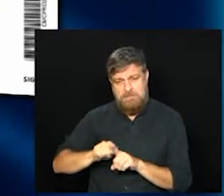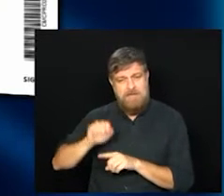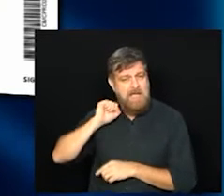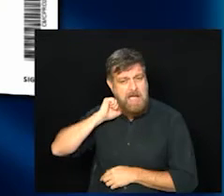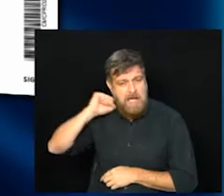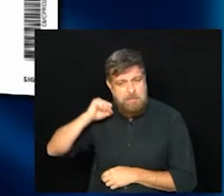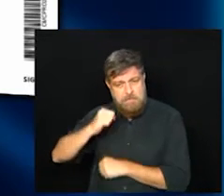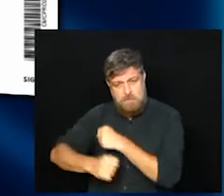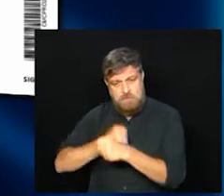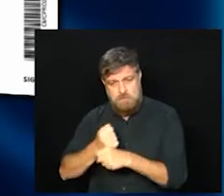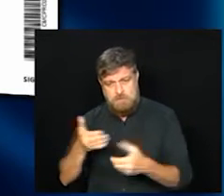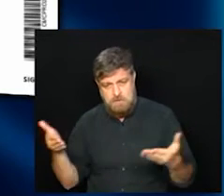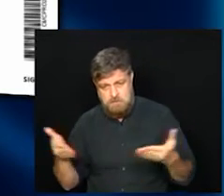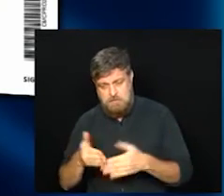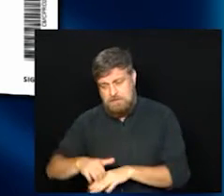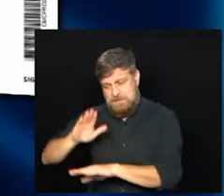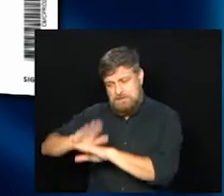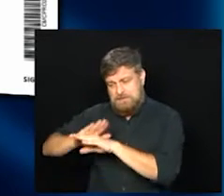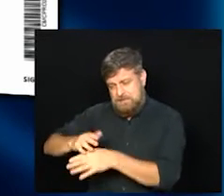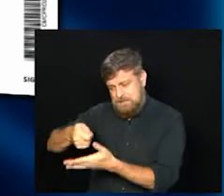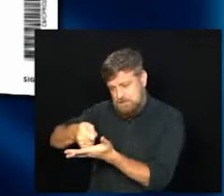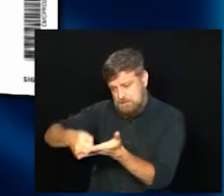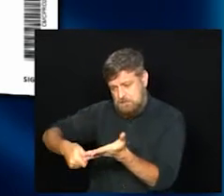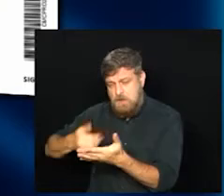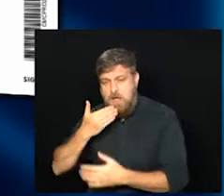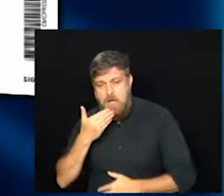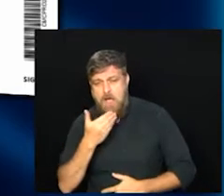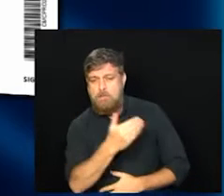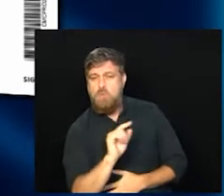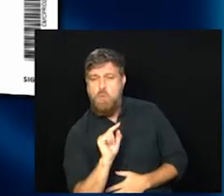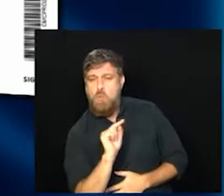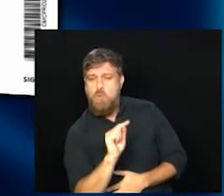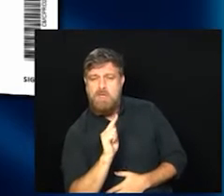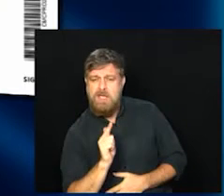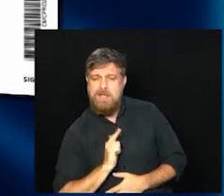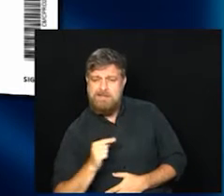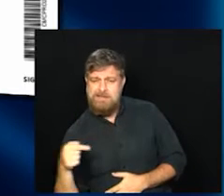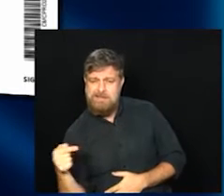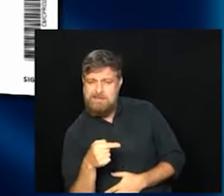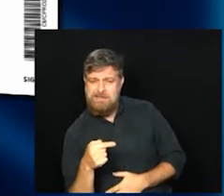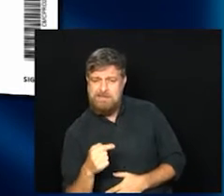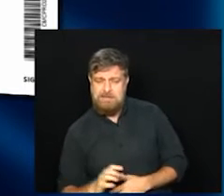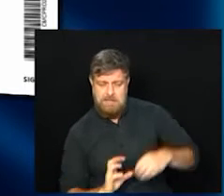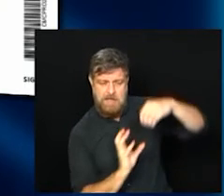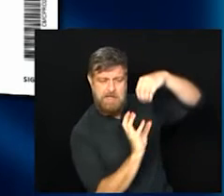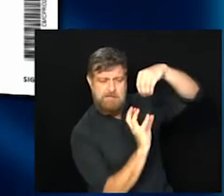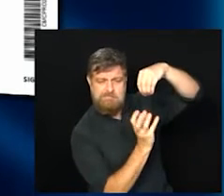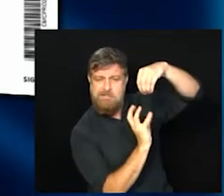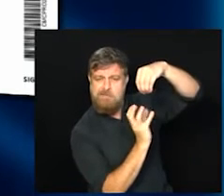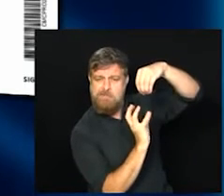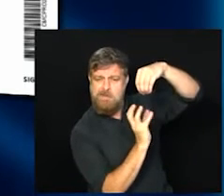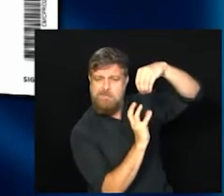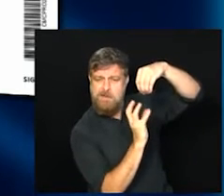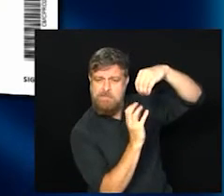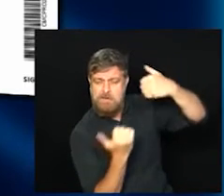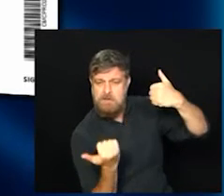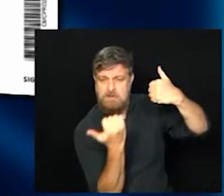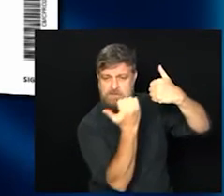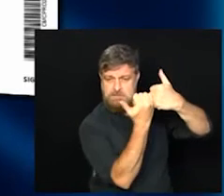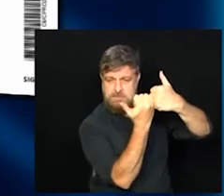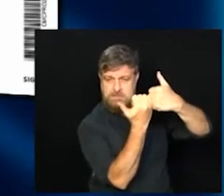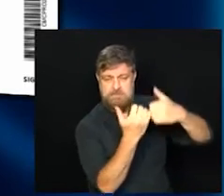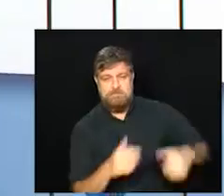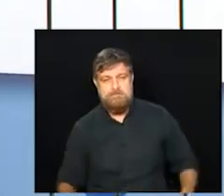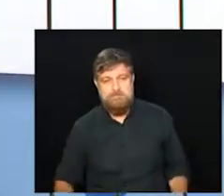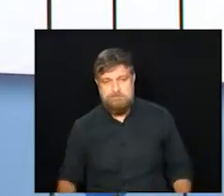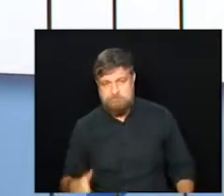deste ano, ele é autor de uma indicação que pediu a colocação e a troca de lâmpadas lá na praça, entre